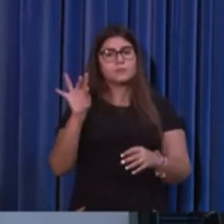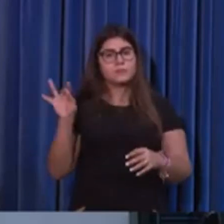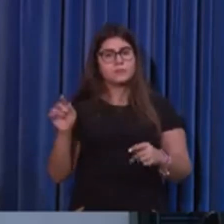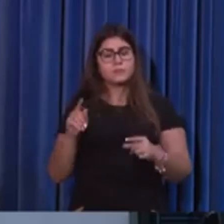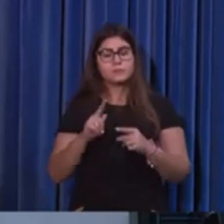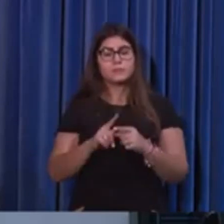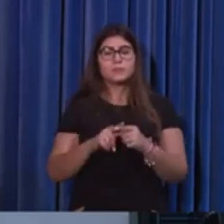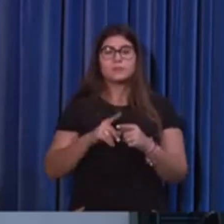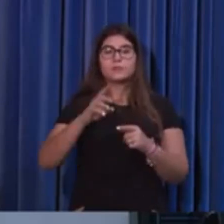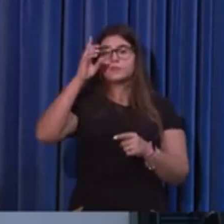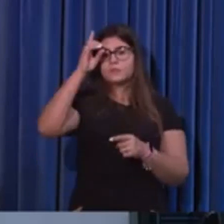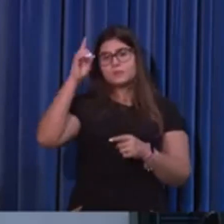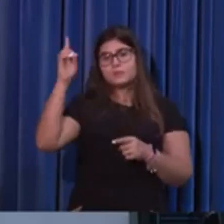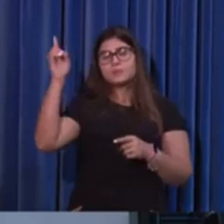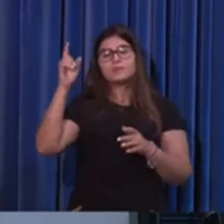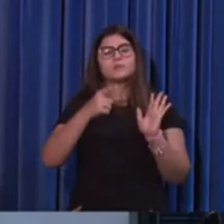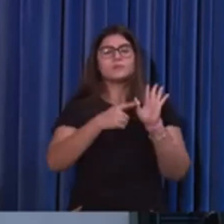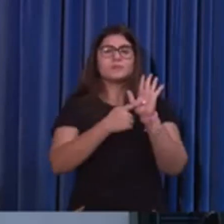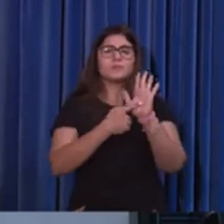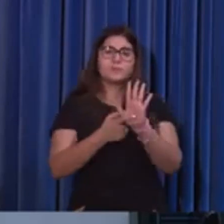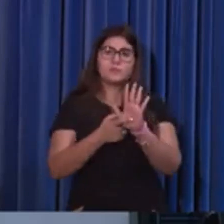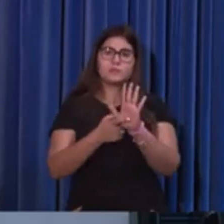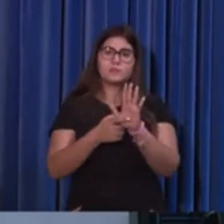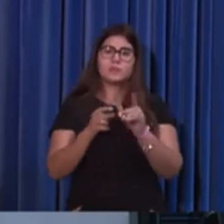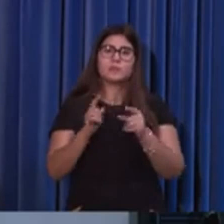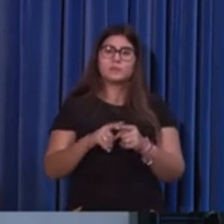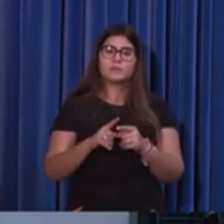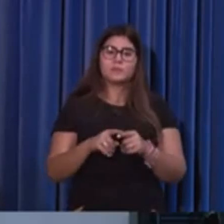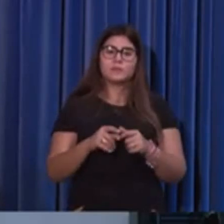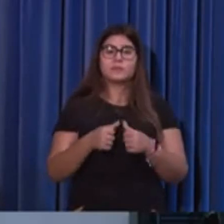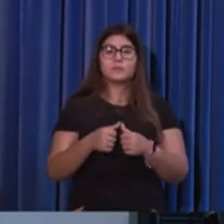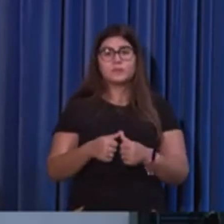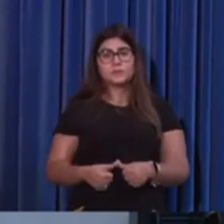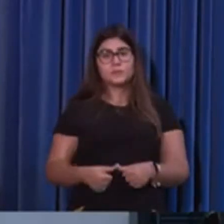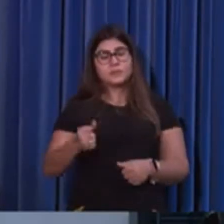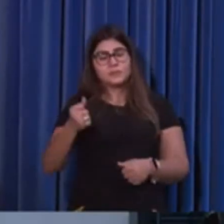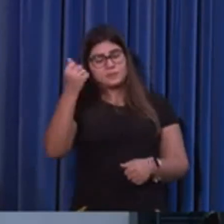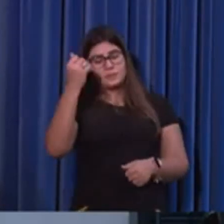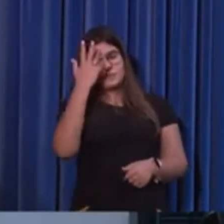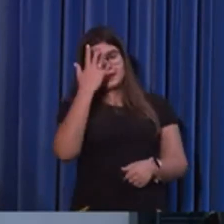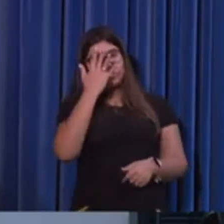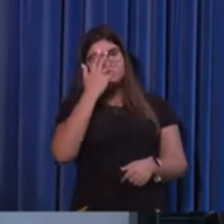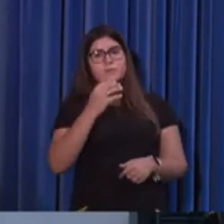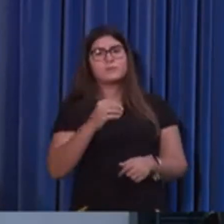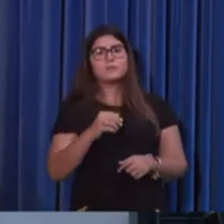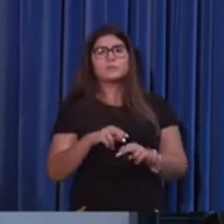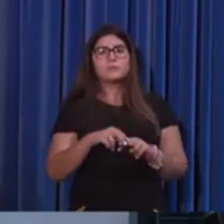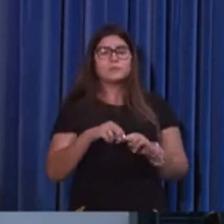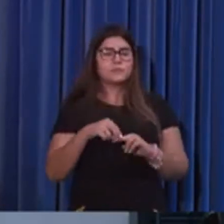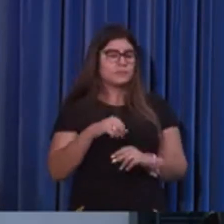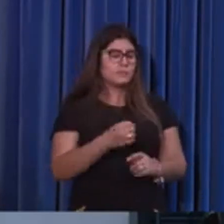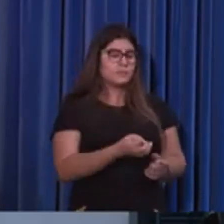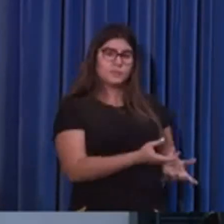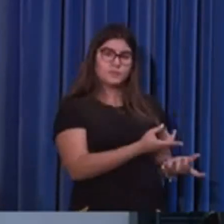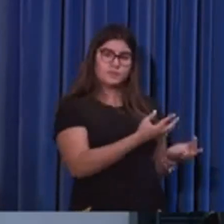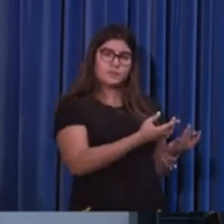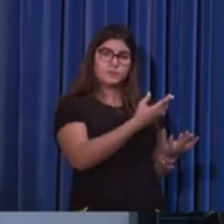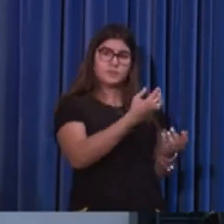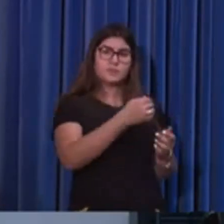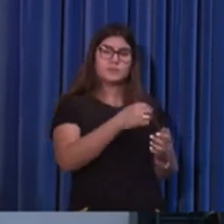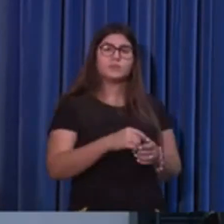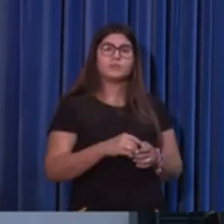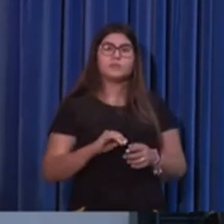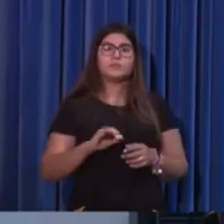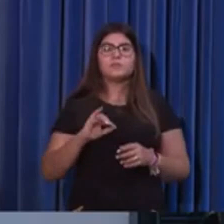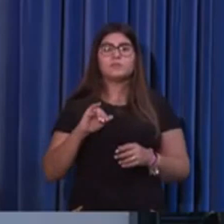dia a demonstrará, porque está sendo revelada pelo fogo, e qual seja a obra de